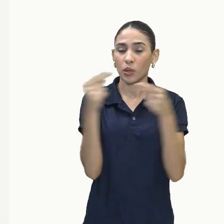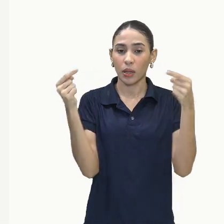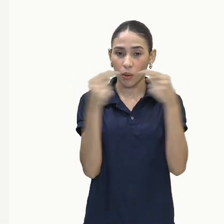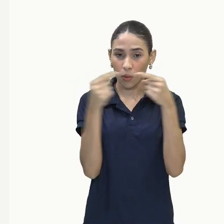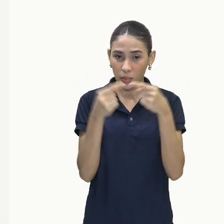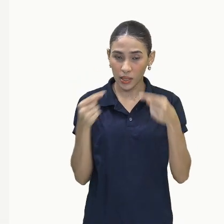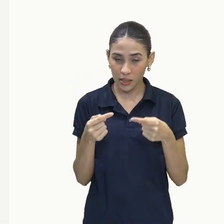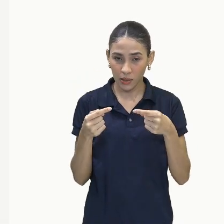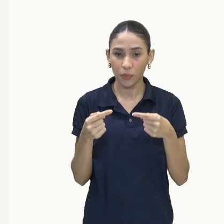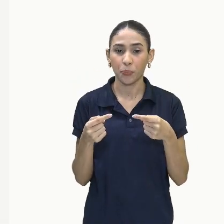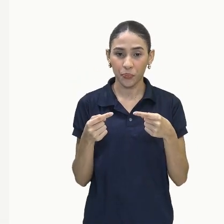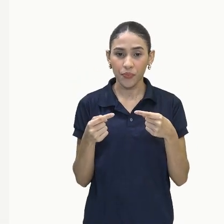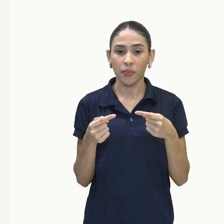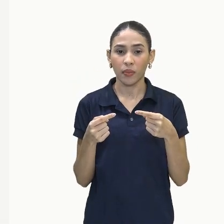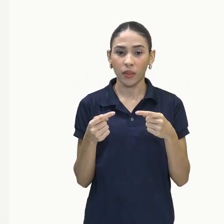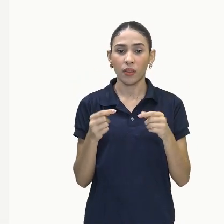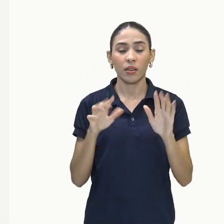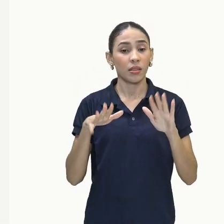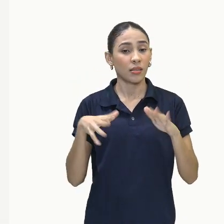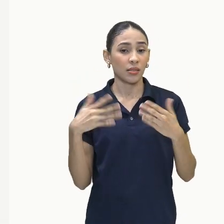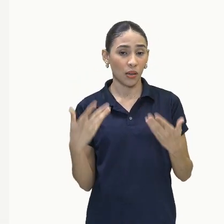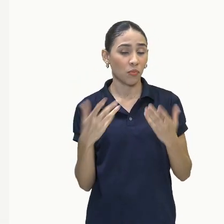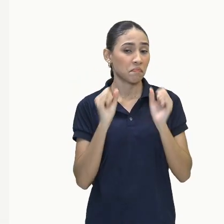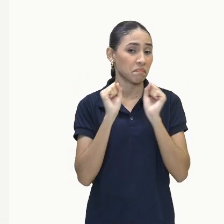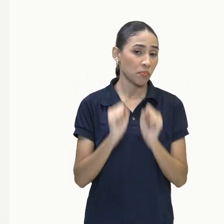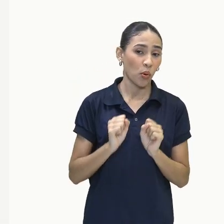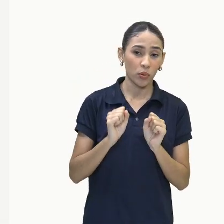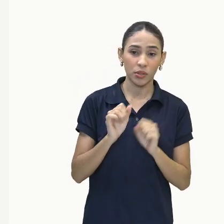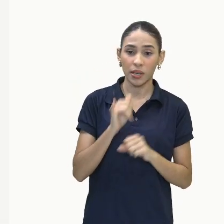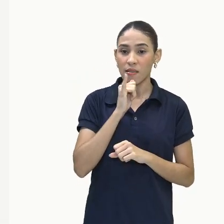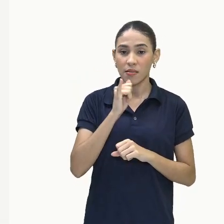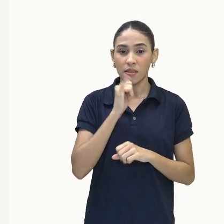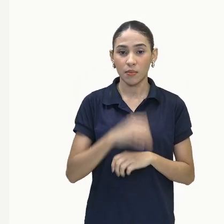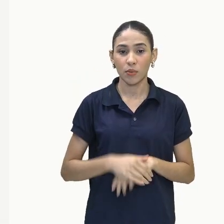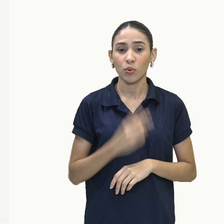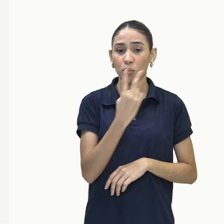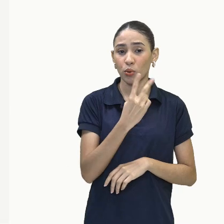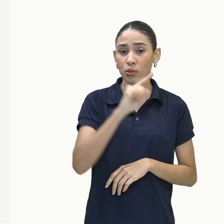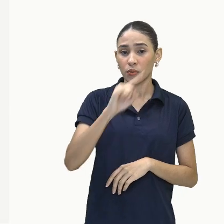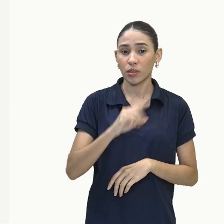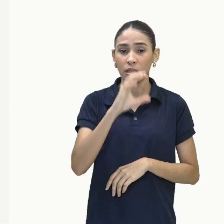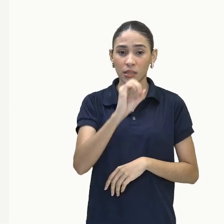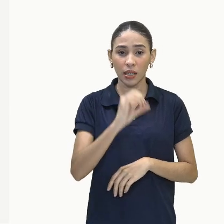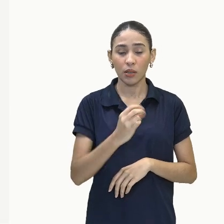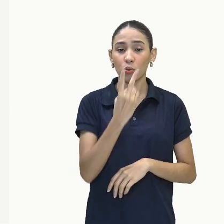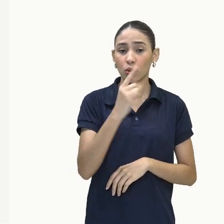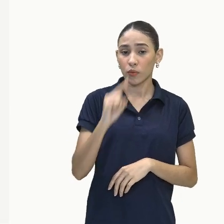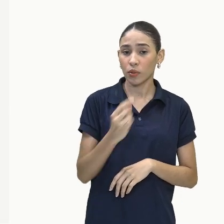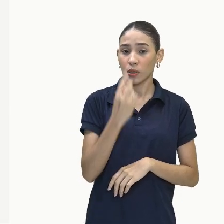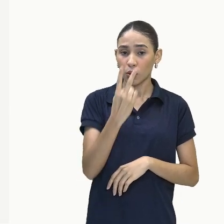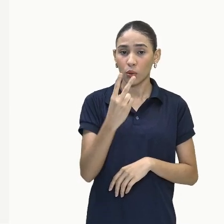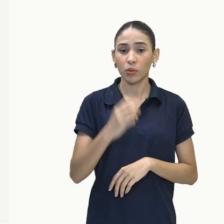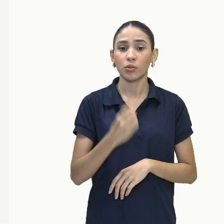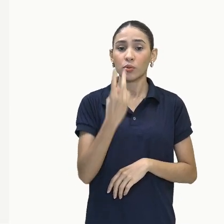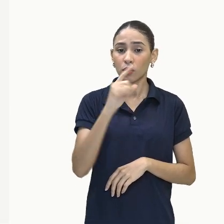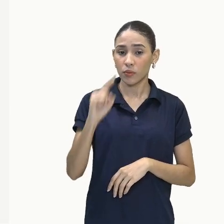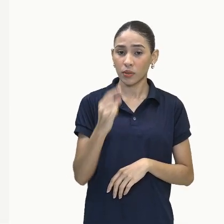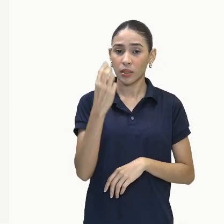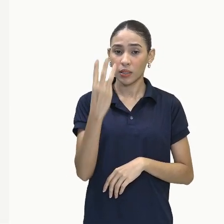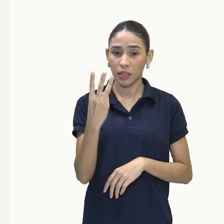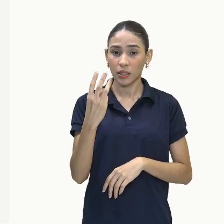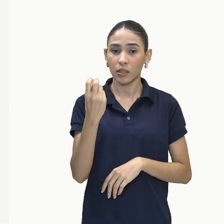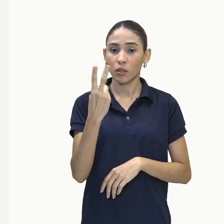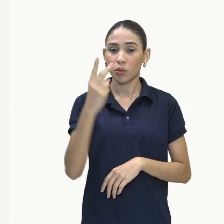combinações possíveis. Então, pode ser 2 e 0, 2 e 1, 2 e 2,